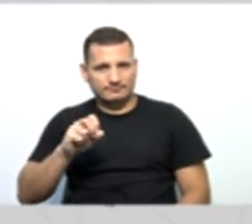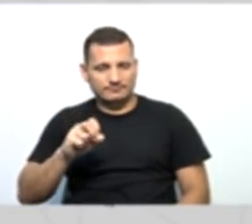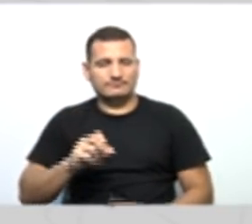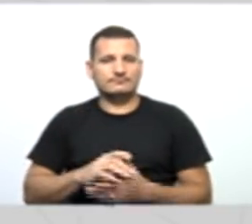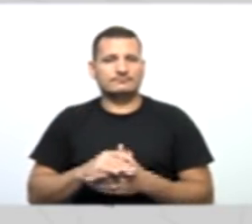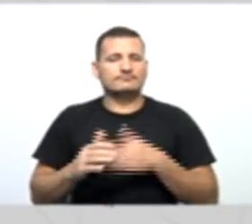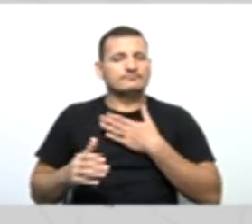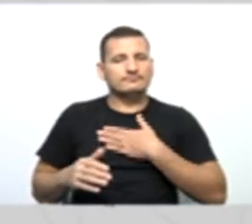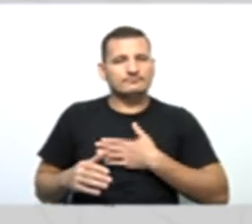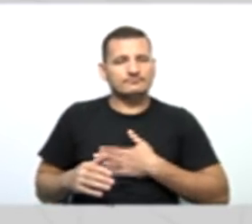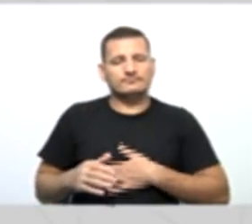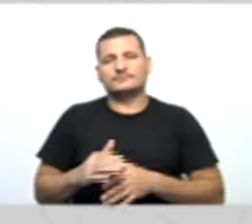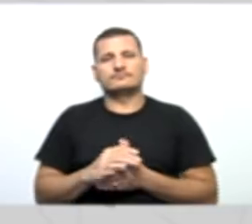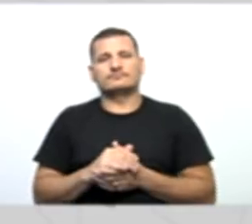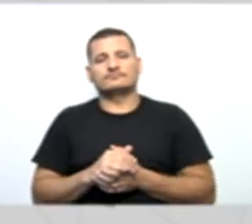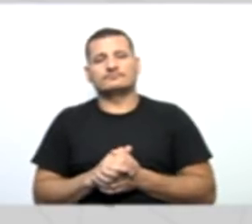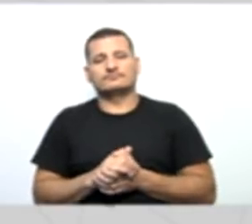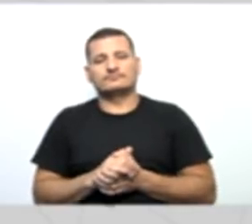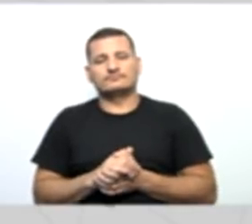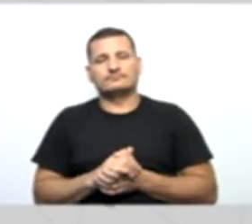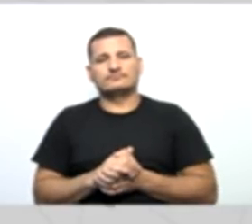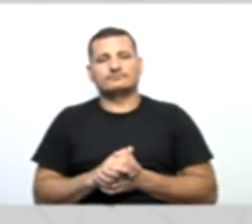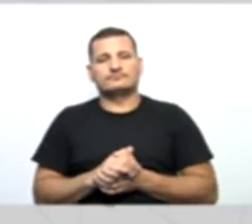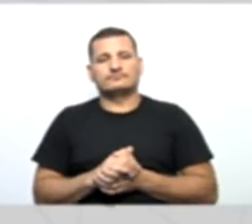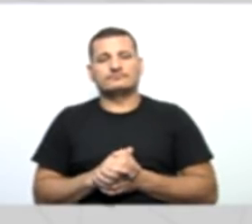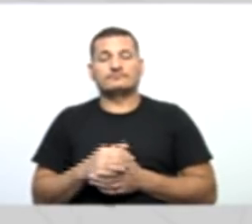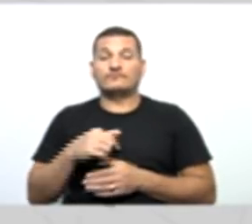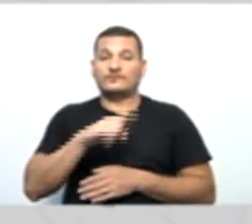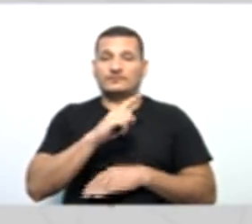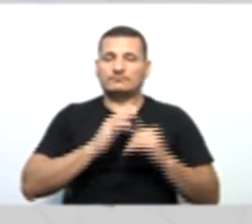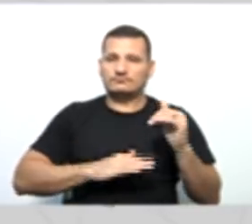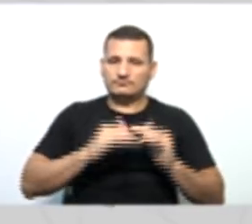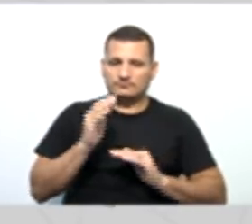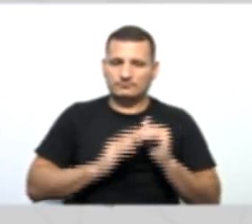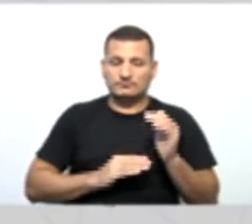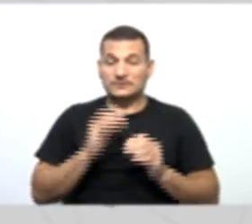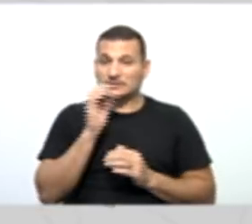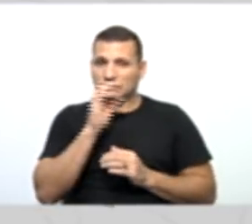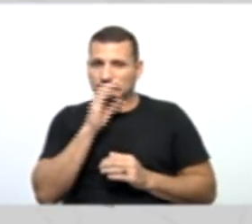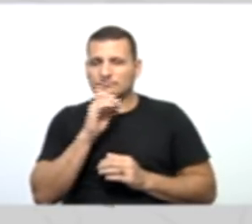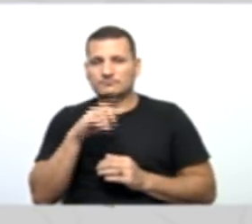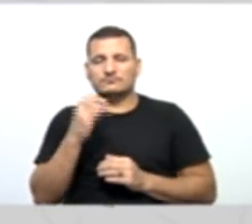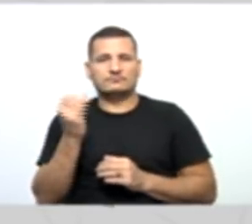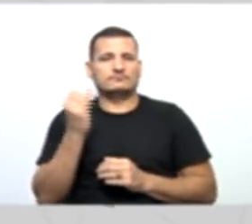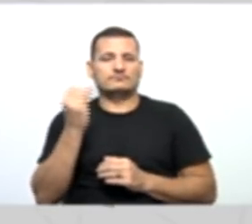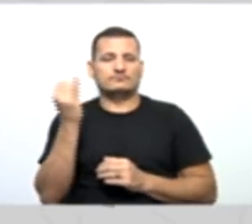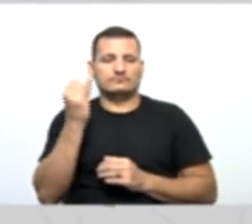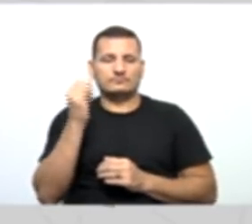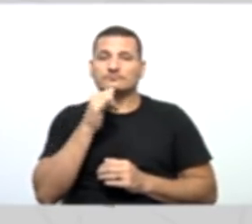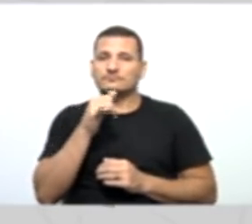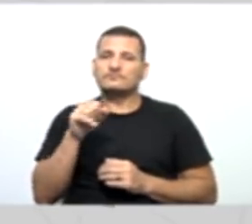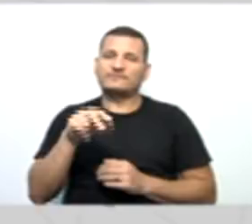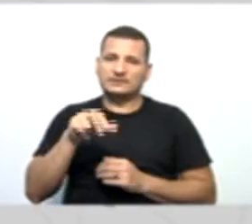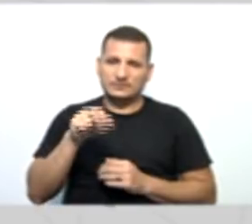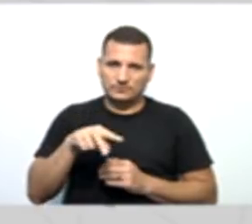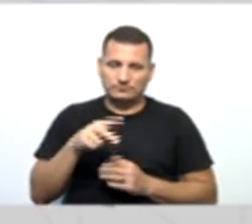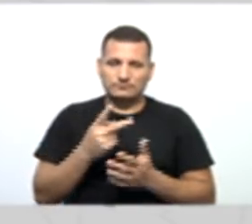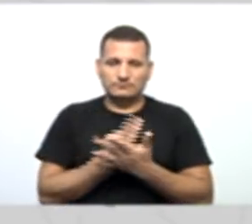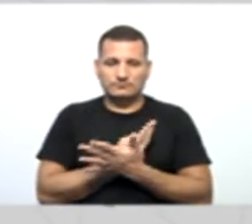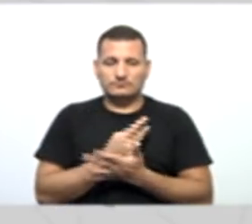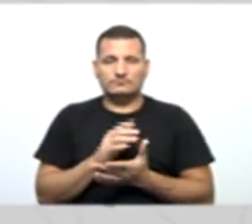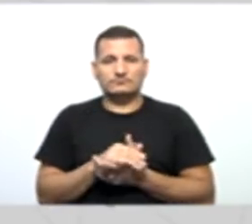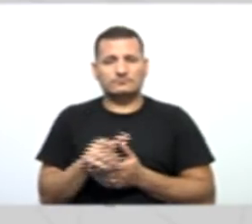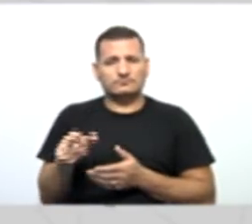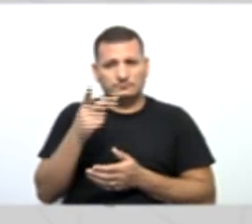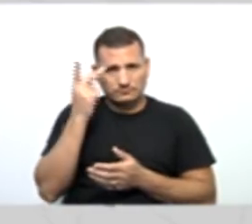calma, não tomar medidas sem consultar um profissional. Rapidez é essencial dentro dessa questão de envenenamento. Verificou que a